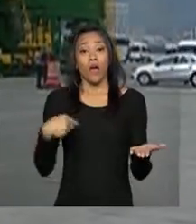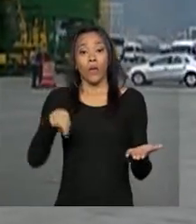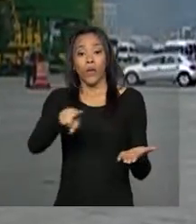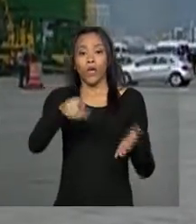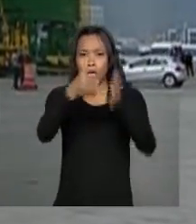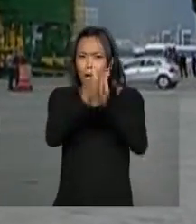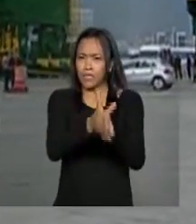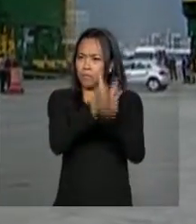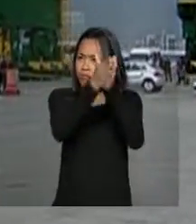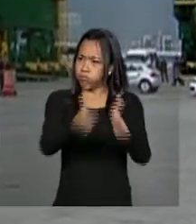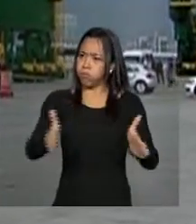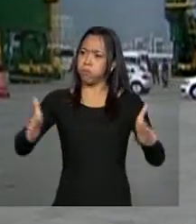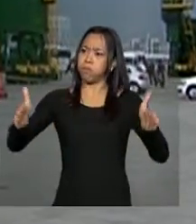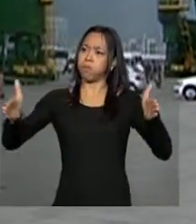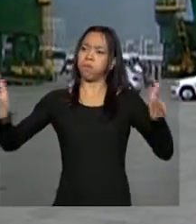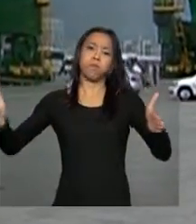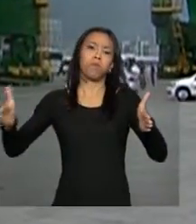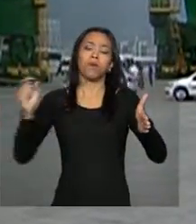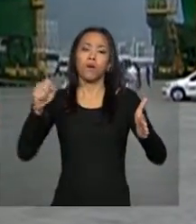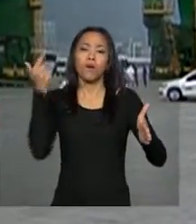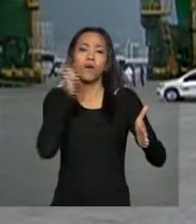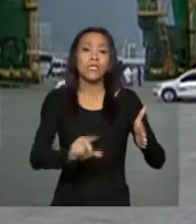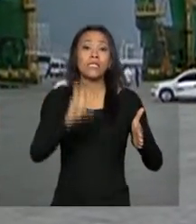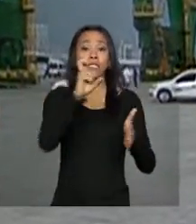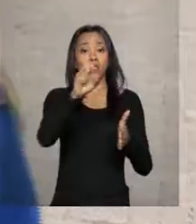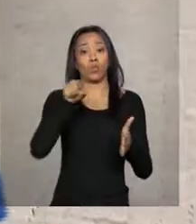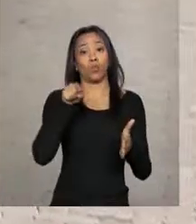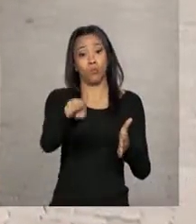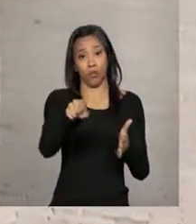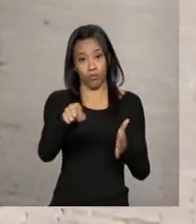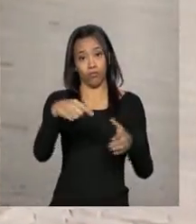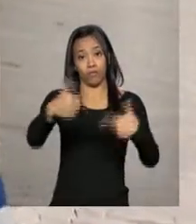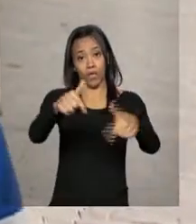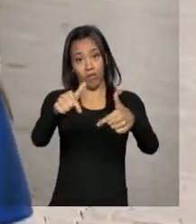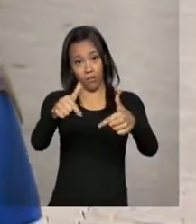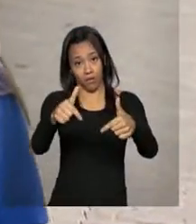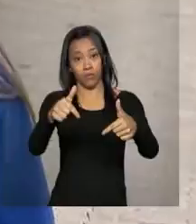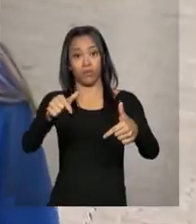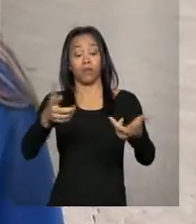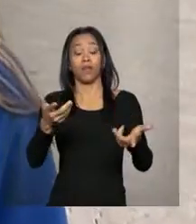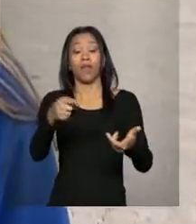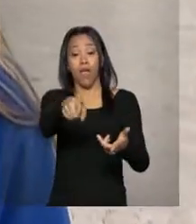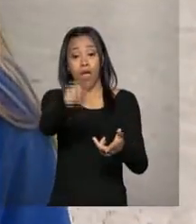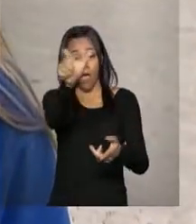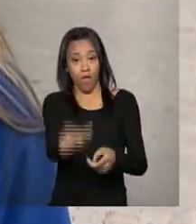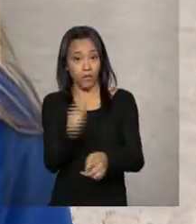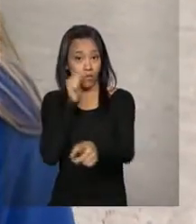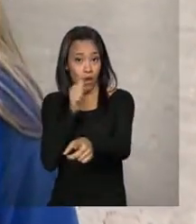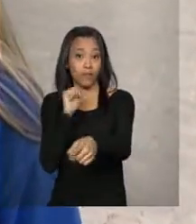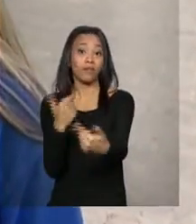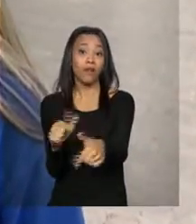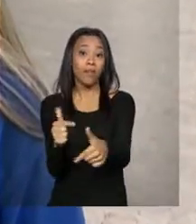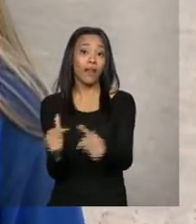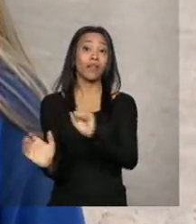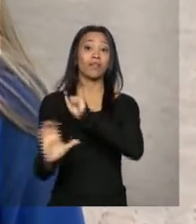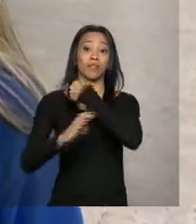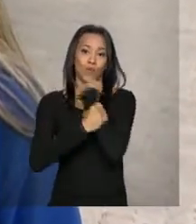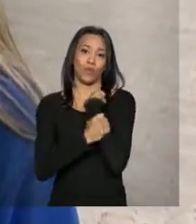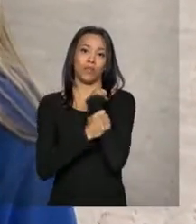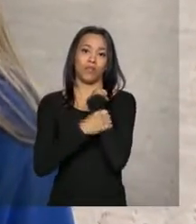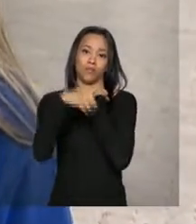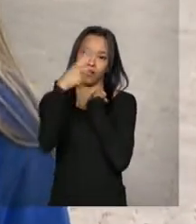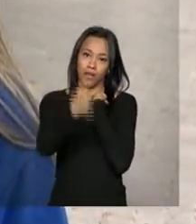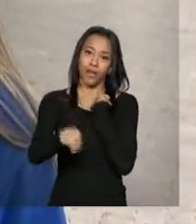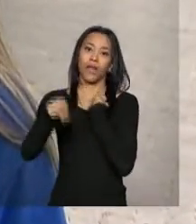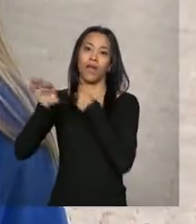expansão do porto gere 5 mil empregos diretos e indiretos. Ana Paula Cavalieri trabalha na segurança do trabalho de uma das